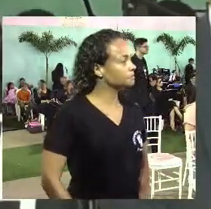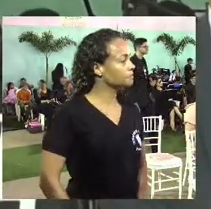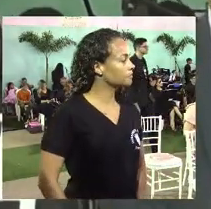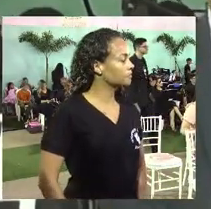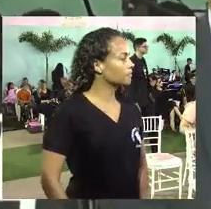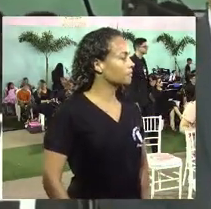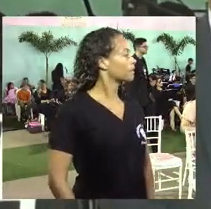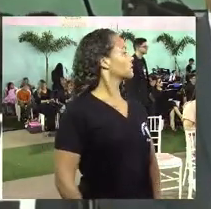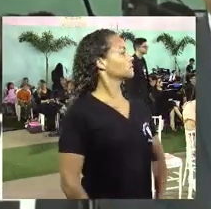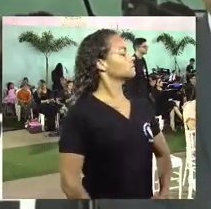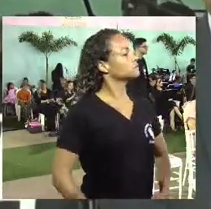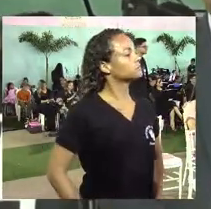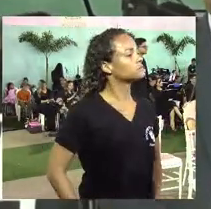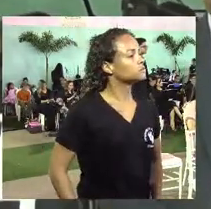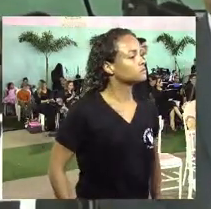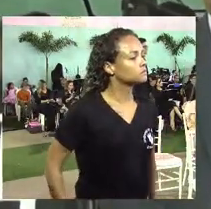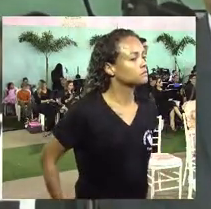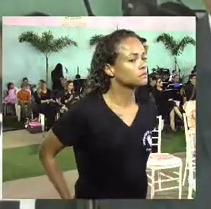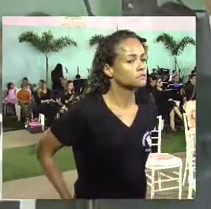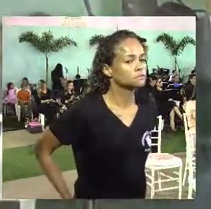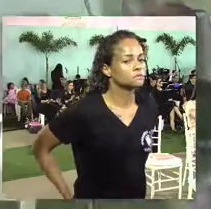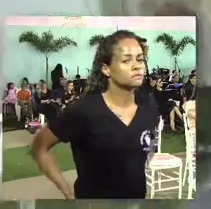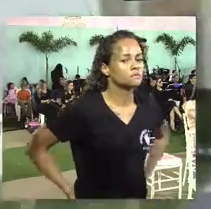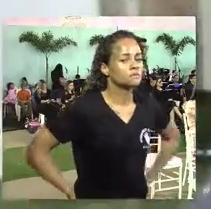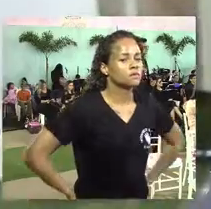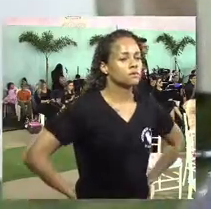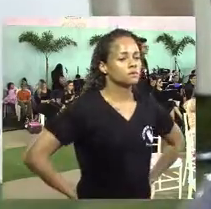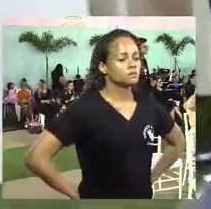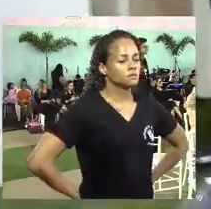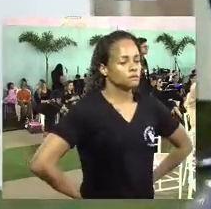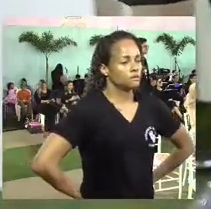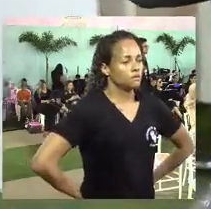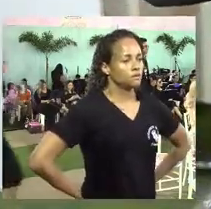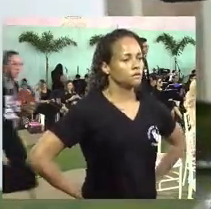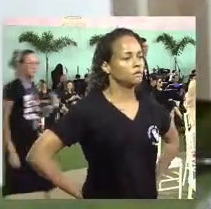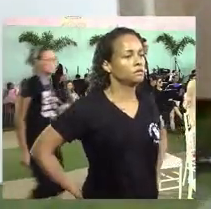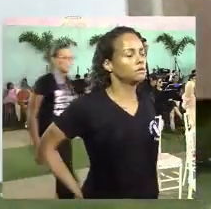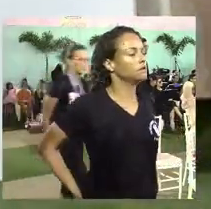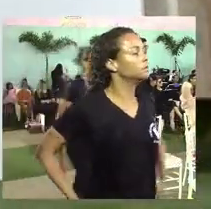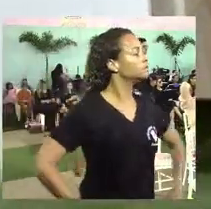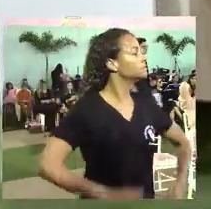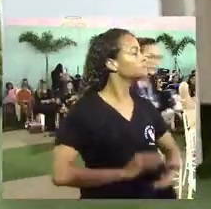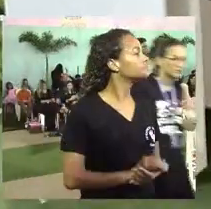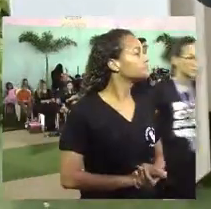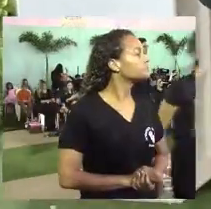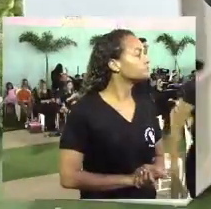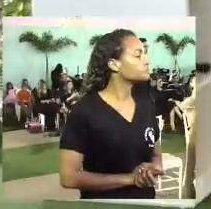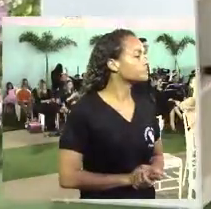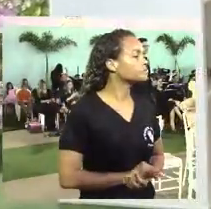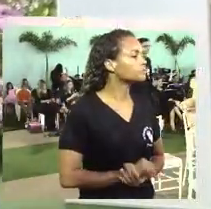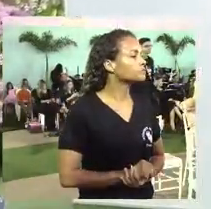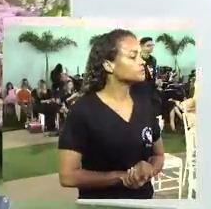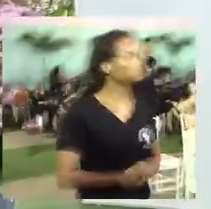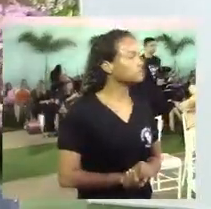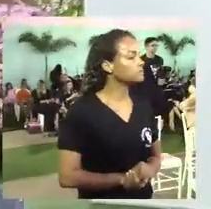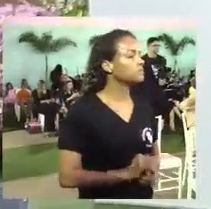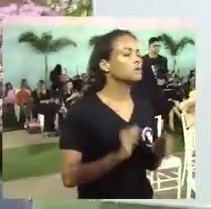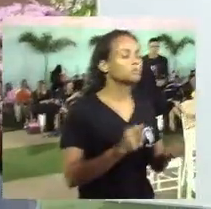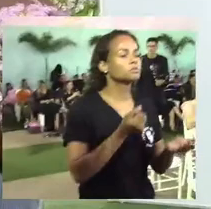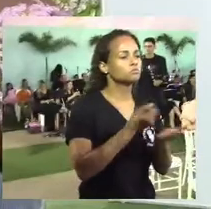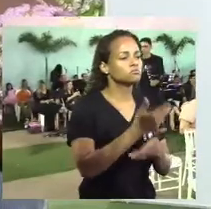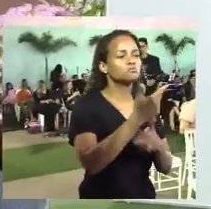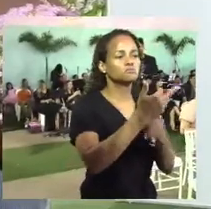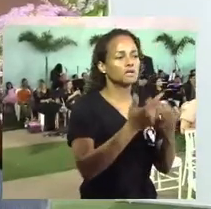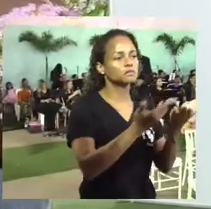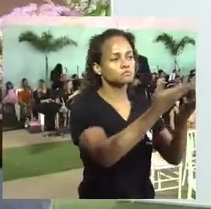alguns desses produtos ali passe ali no final tá junto com as com a tenda das camisas passe ali e adquira tá Não deixe